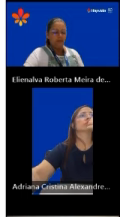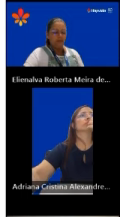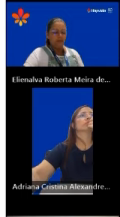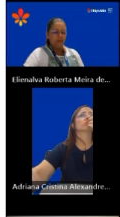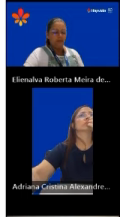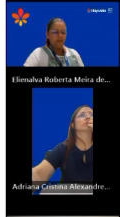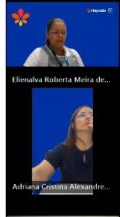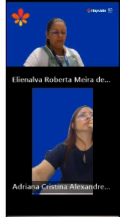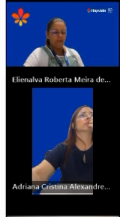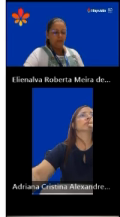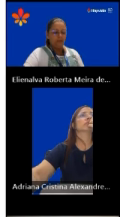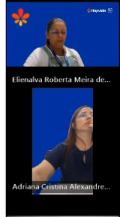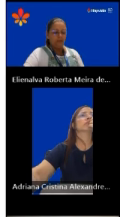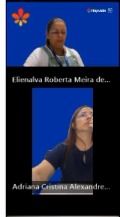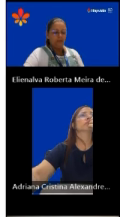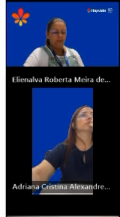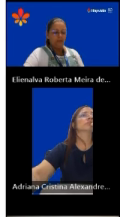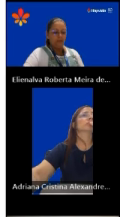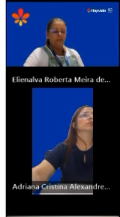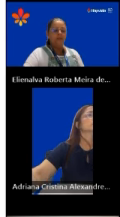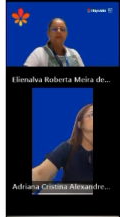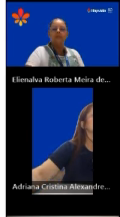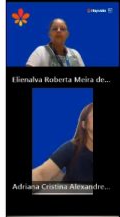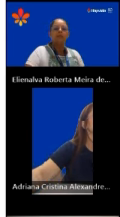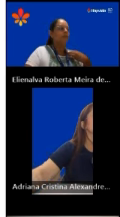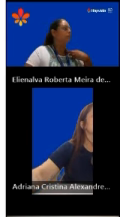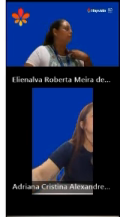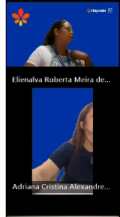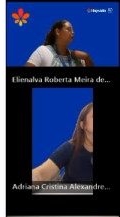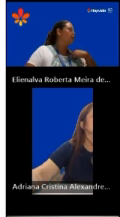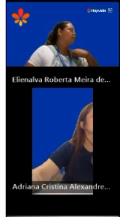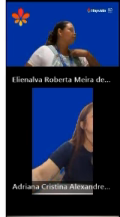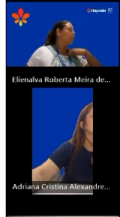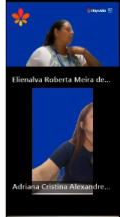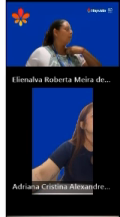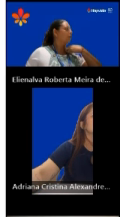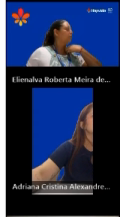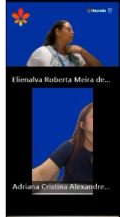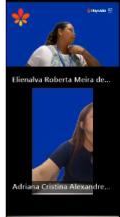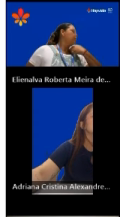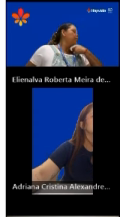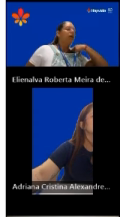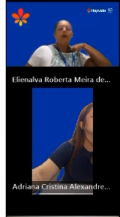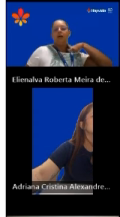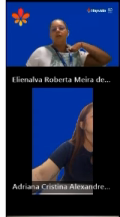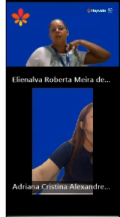o amarelo quando foi aberto, mas houve a reposição já, e o vermelho quando está incompleto, bom?